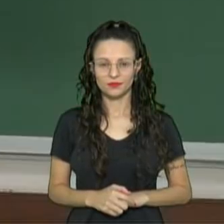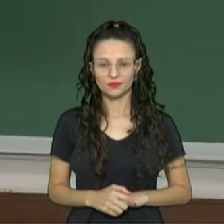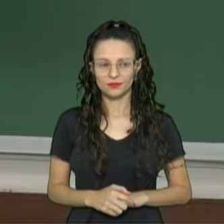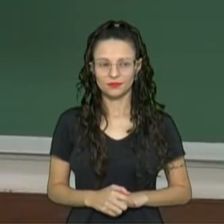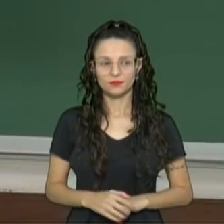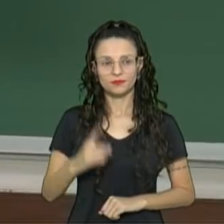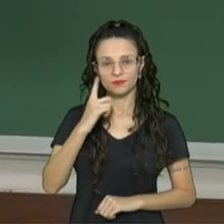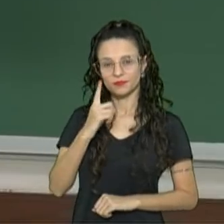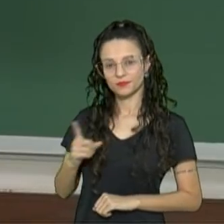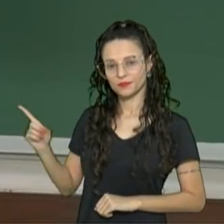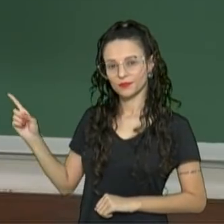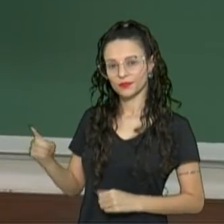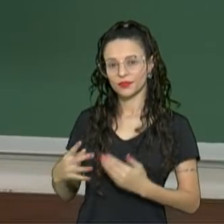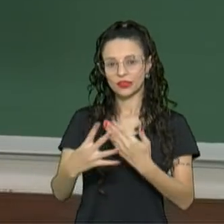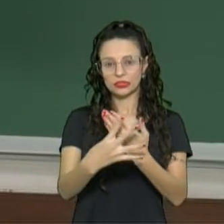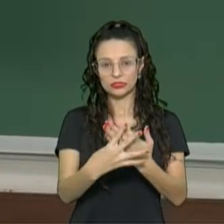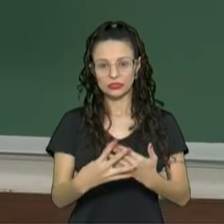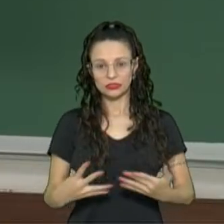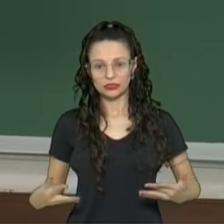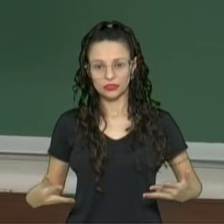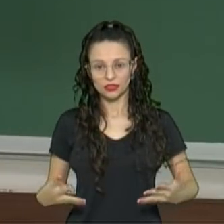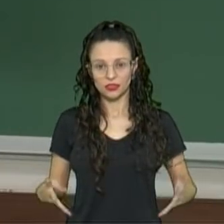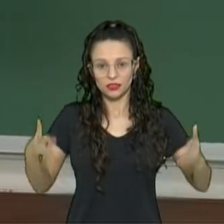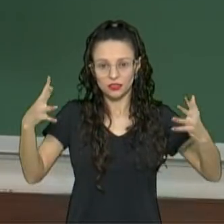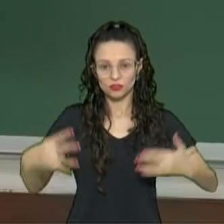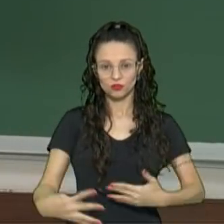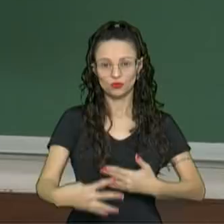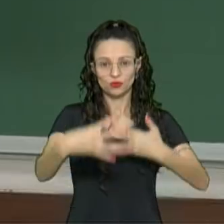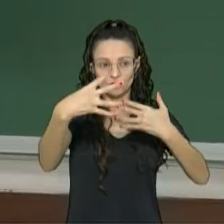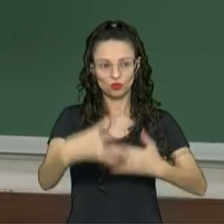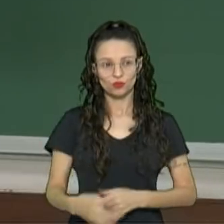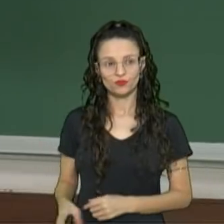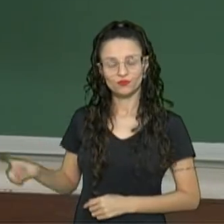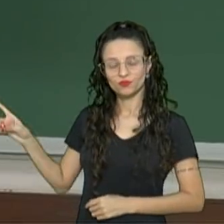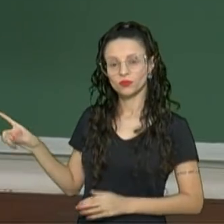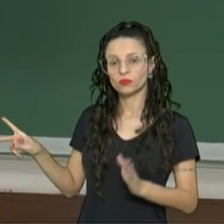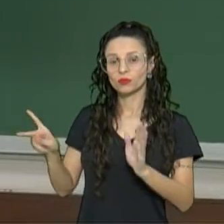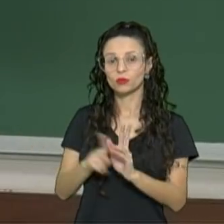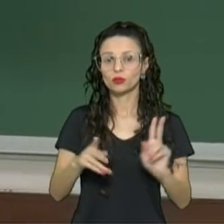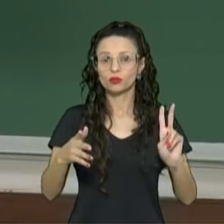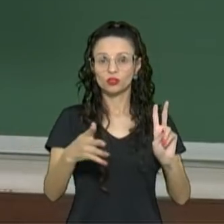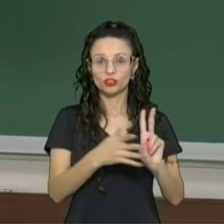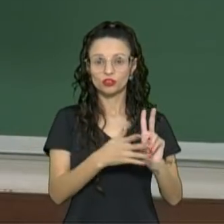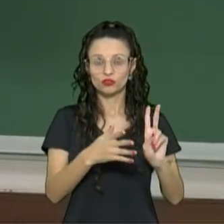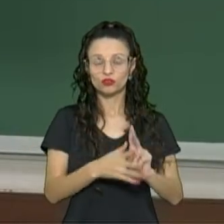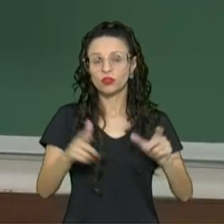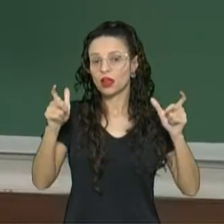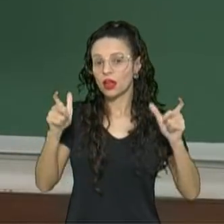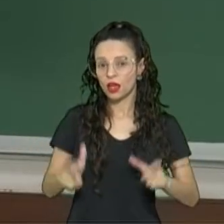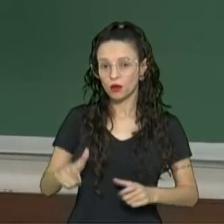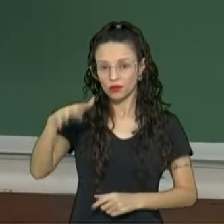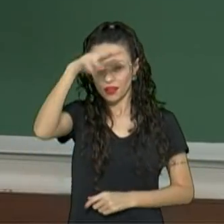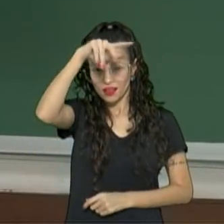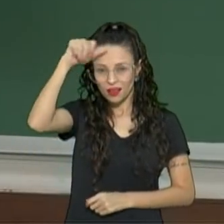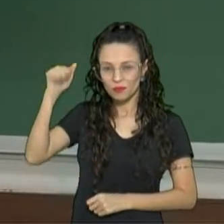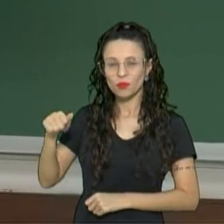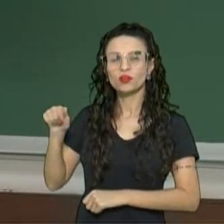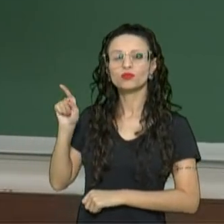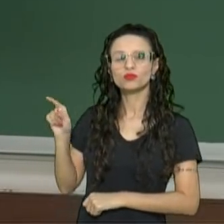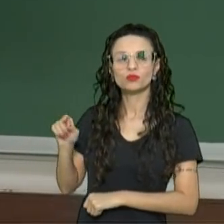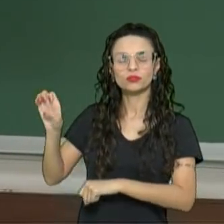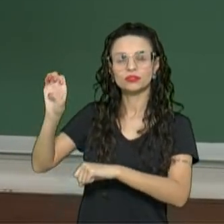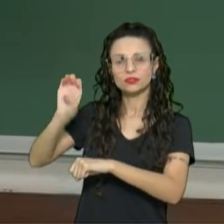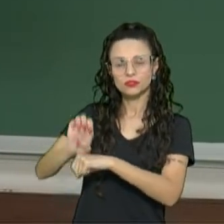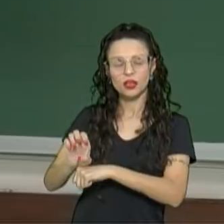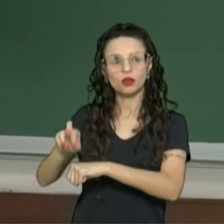Então, aqui, né, o cesto de Yarumã, feito pelos indígenas Kinja da região Amazonas, em Roraima, né? Então, que a professora comentou,